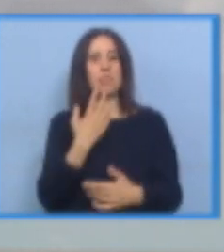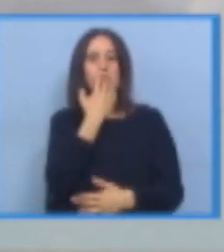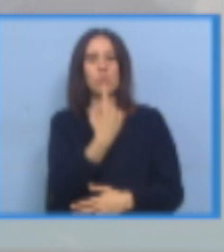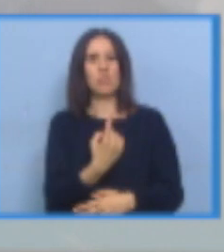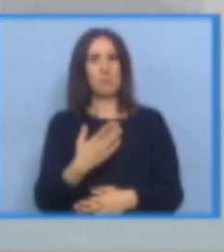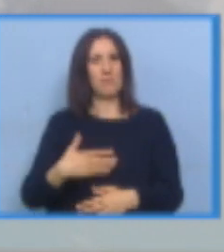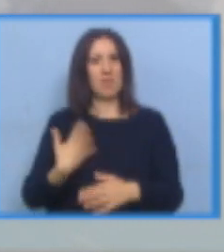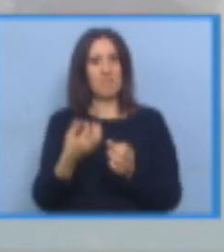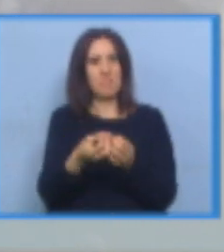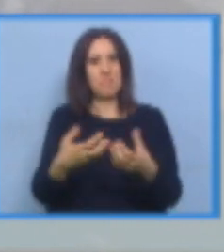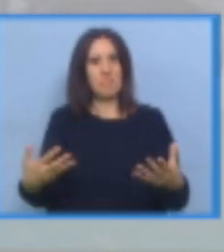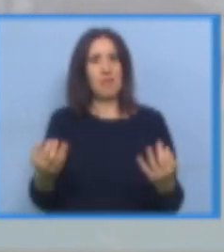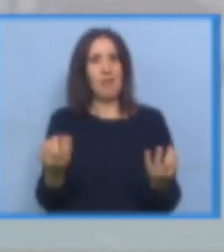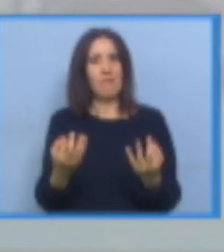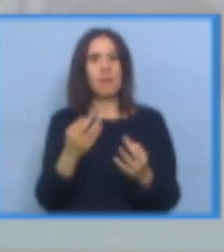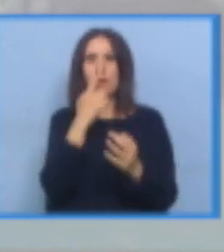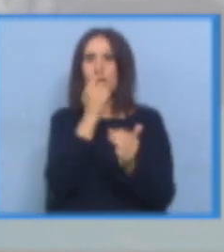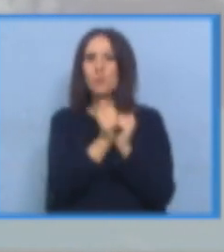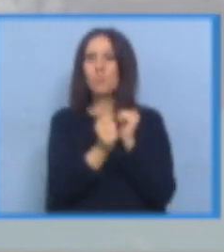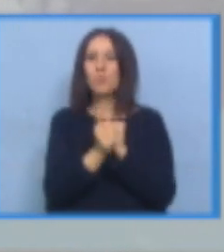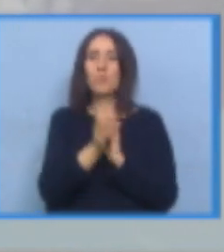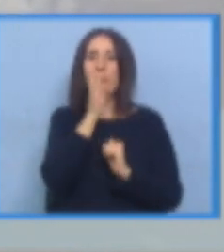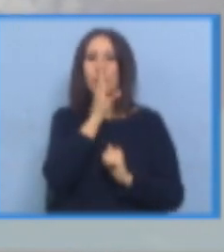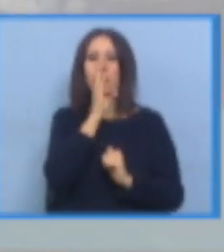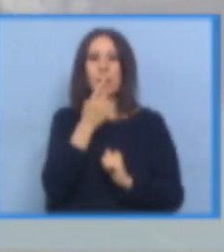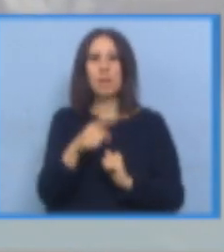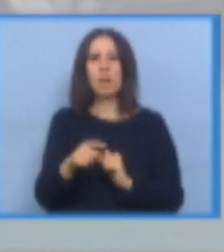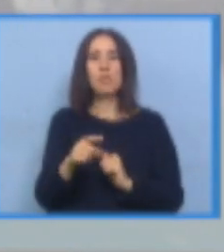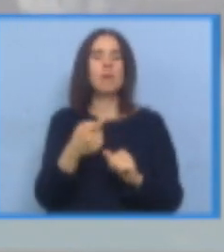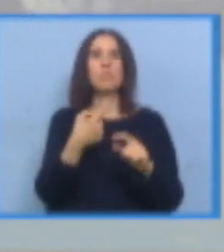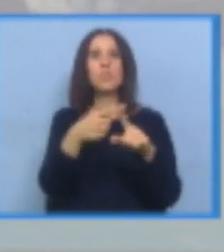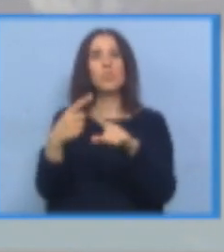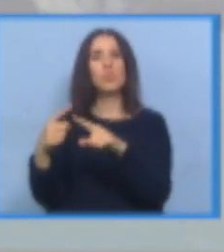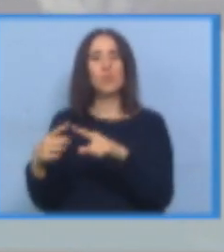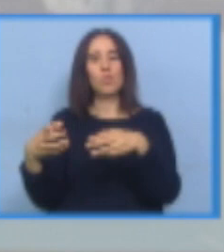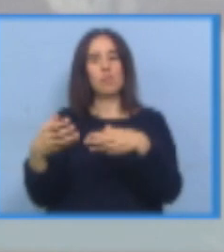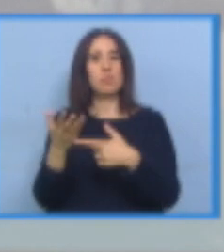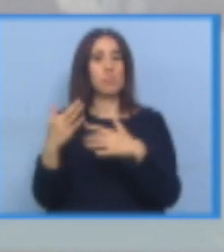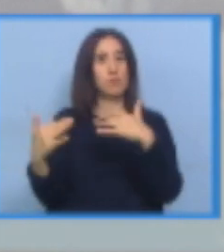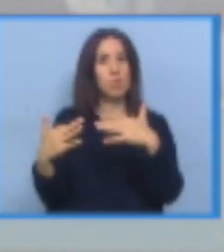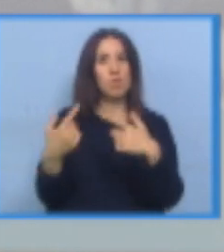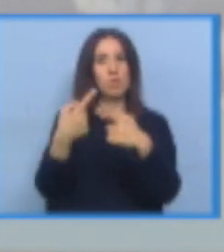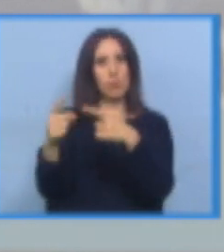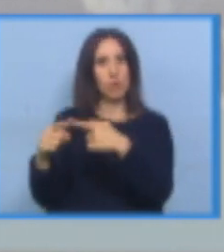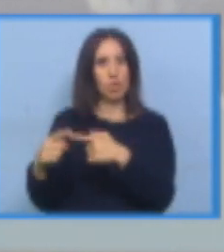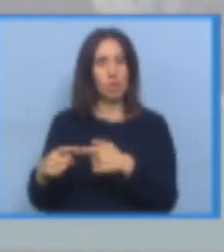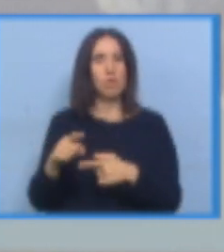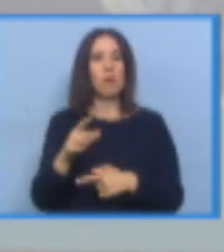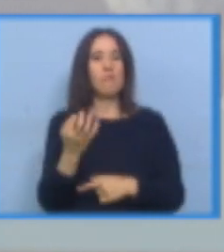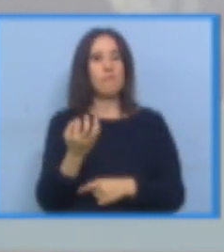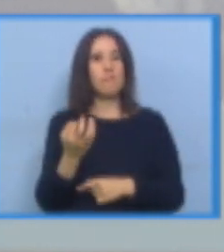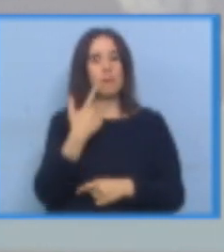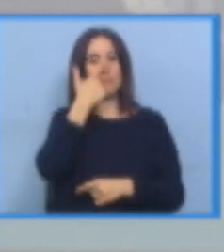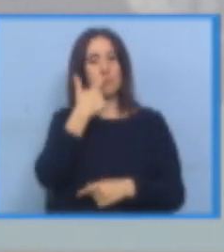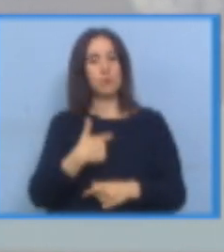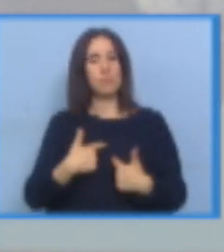individualismo crescente. Realmente o desporto é uma prática, muitas das modalidades são coletivas, como o futebol e outras, em que realmente a